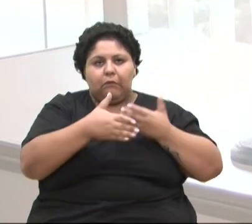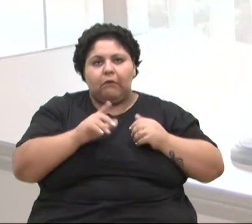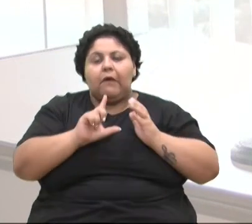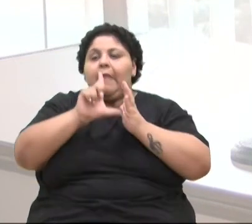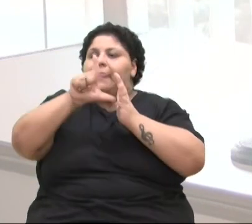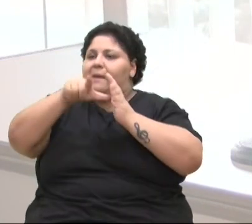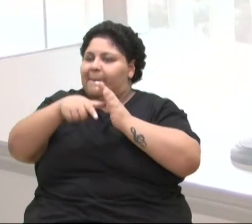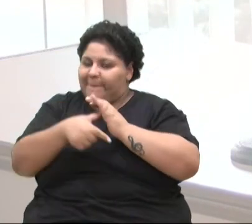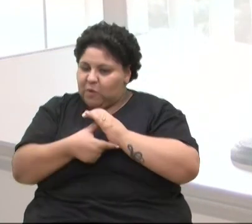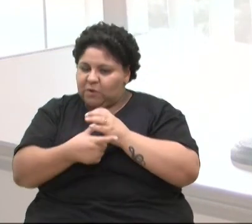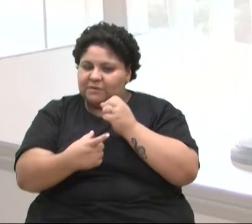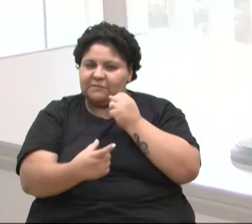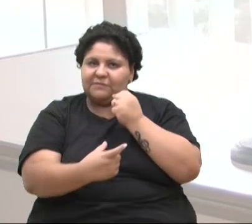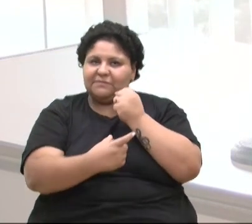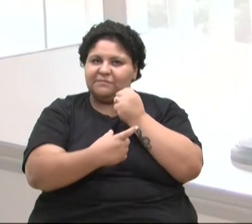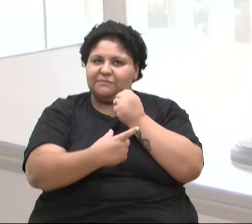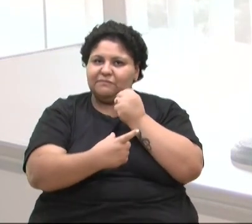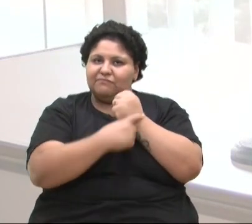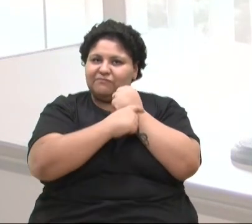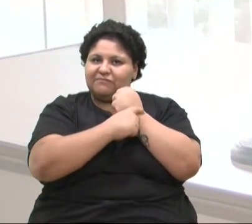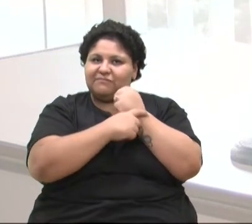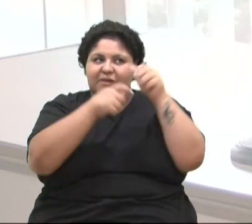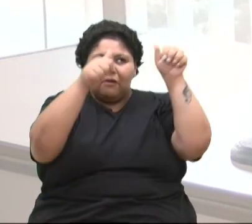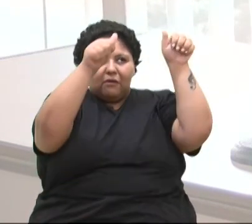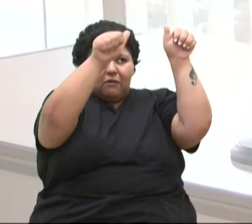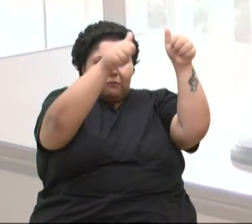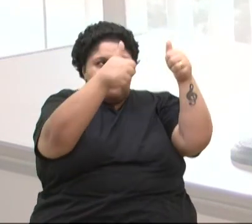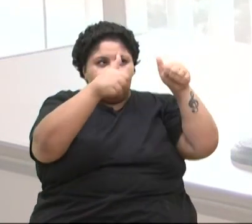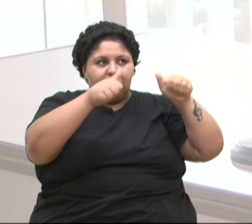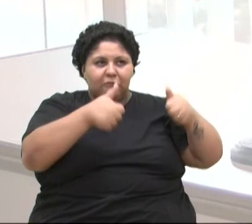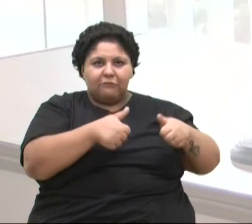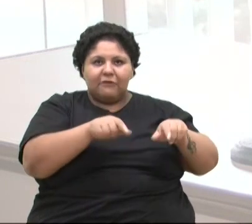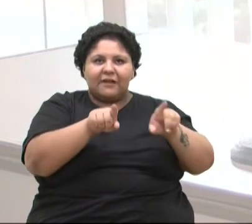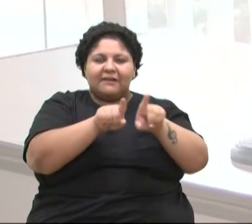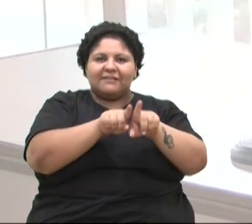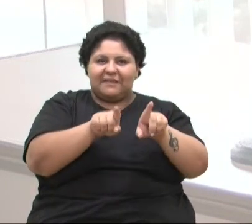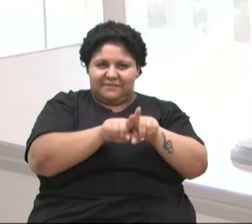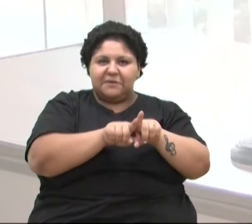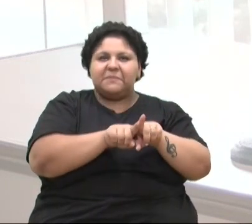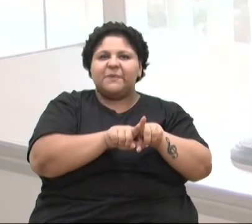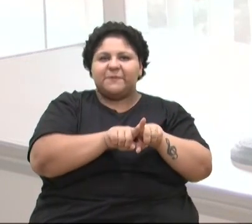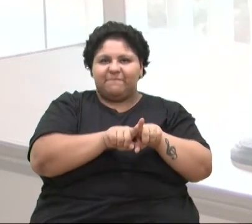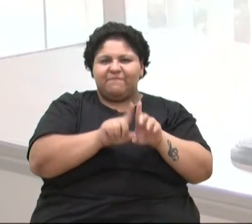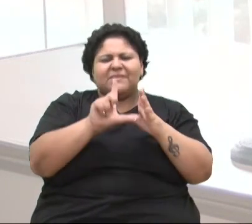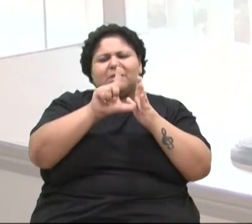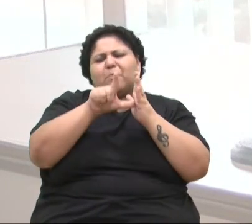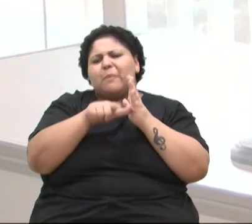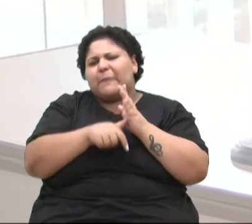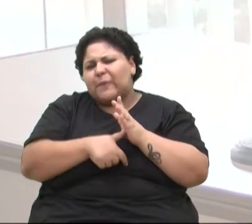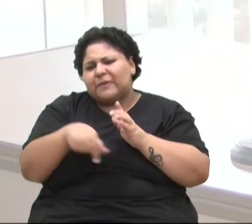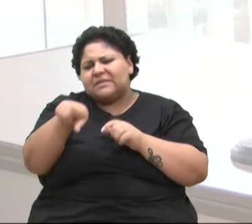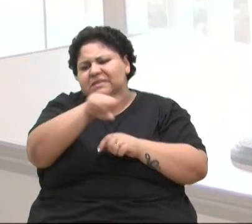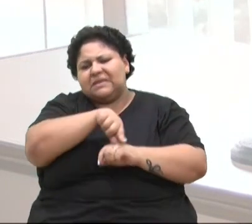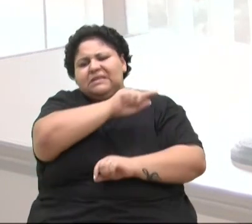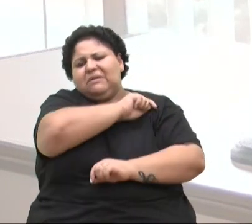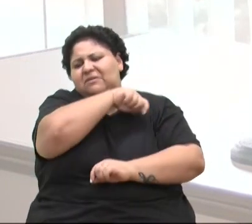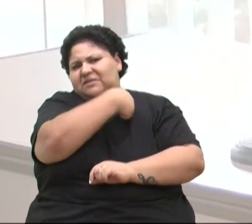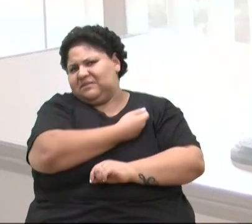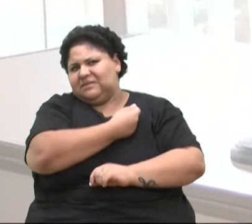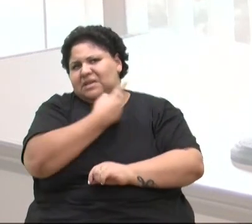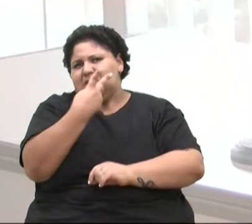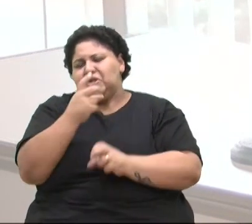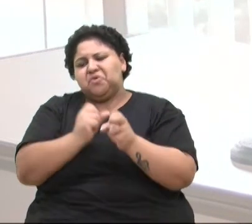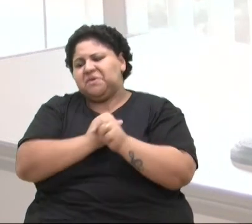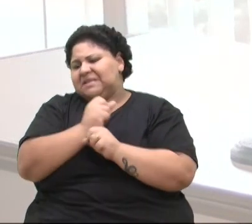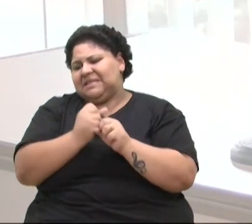foi fiscalizar e colocaram os cartazes depois. A gente deu 4 dias e eles fizeram. Então assim, ó, já estão aí há 2 anos e pouco e não tinham feito. Então